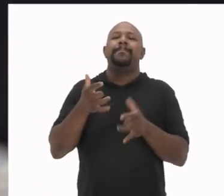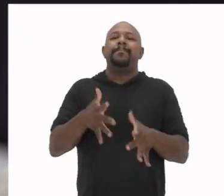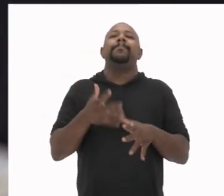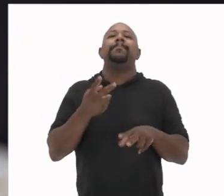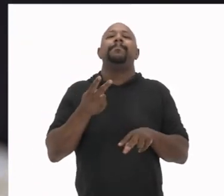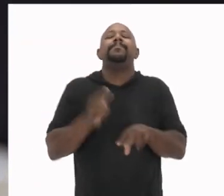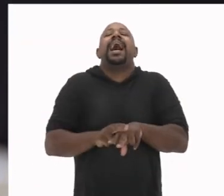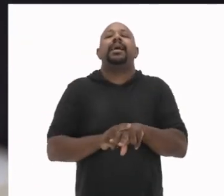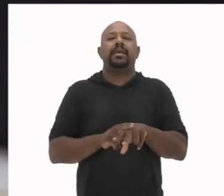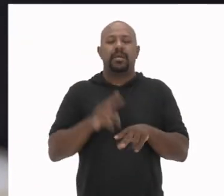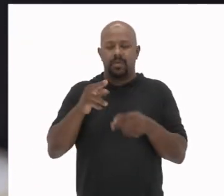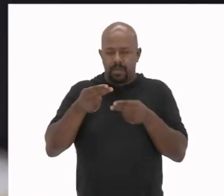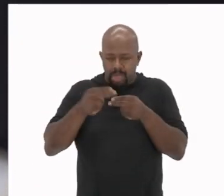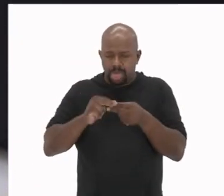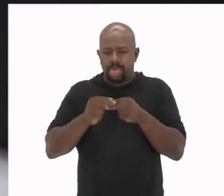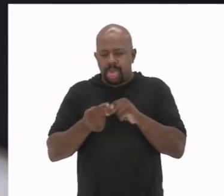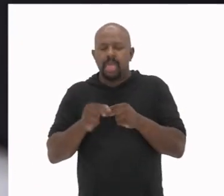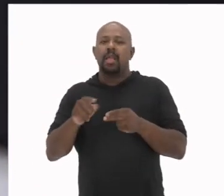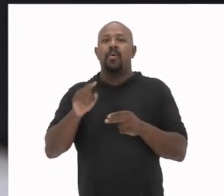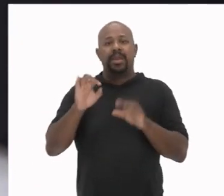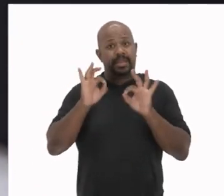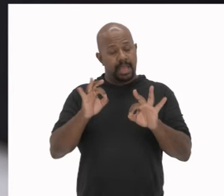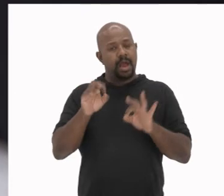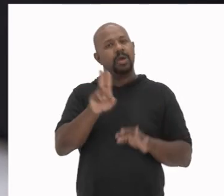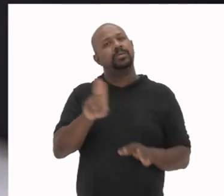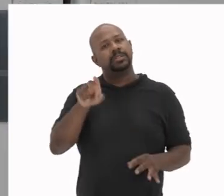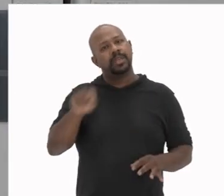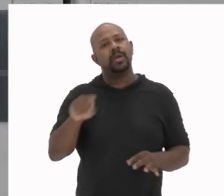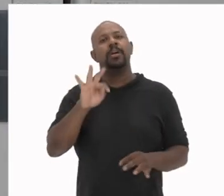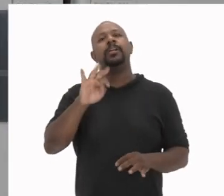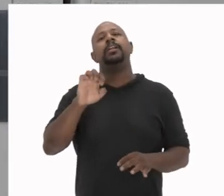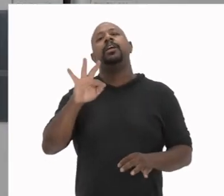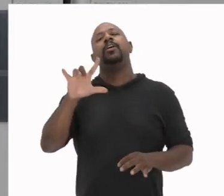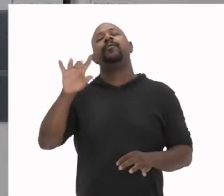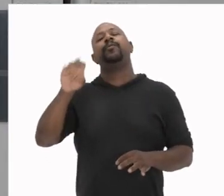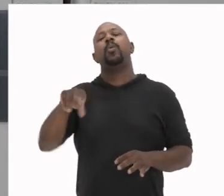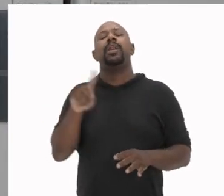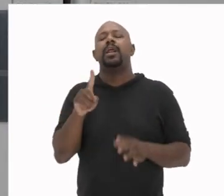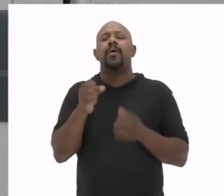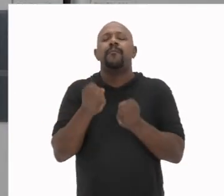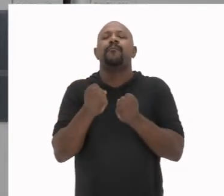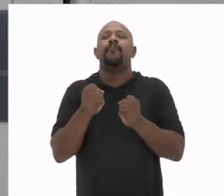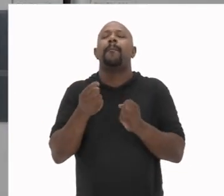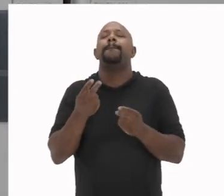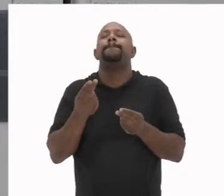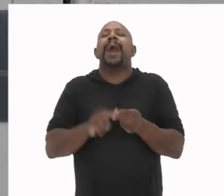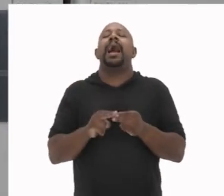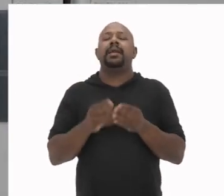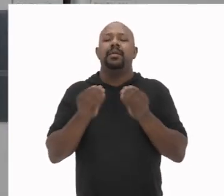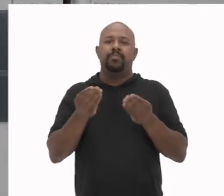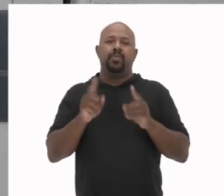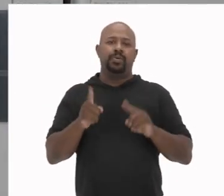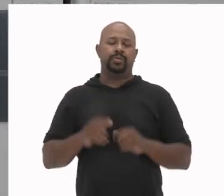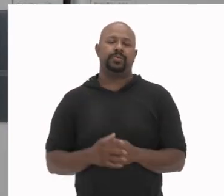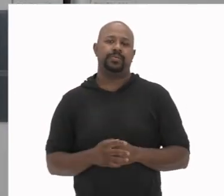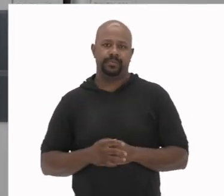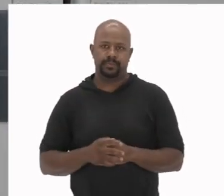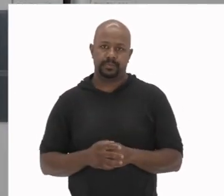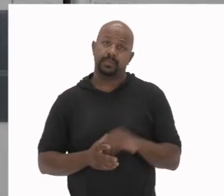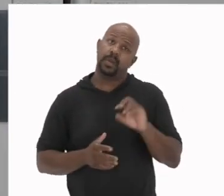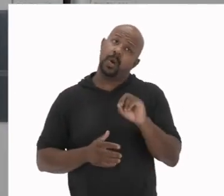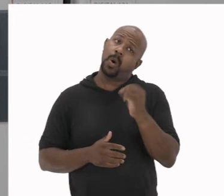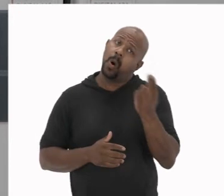acaba marcando mais os materiais com vinco. Então o ideal é usar a espátula de teflon que ela não marca tanto,